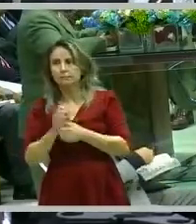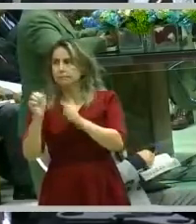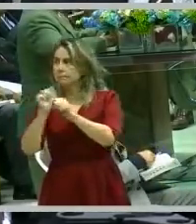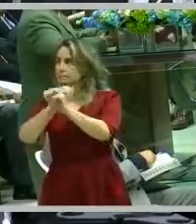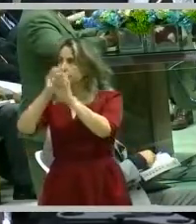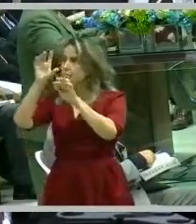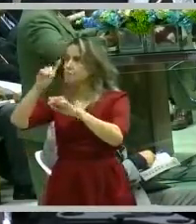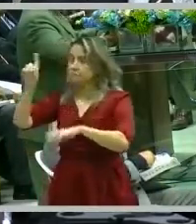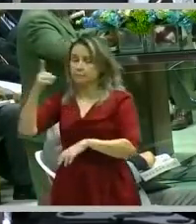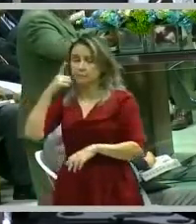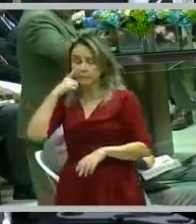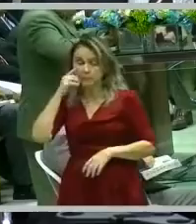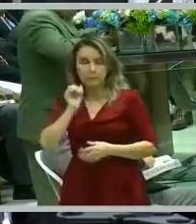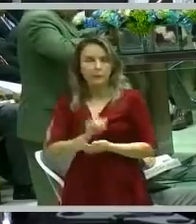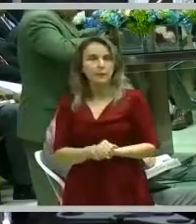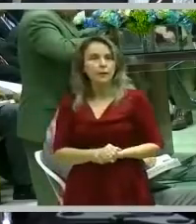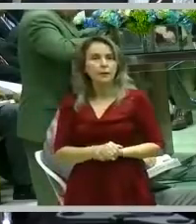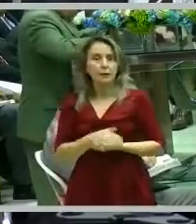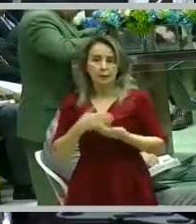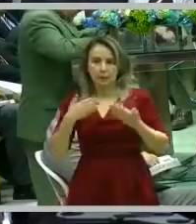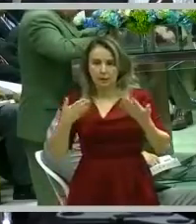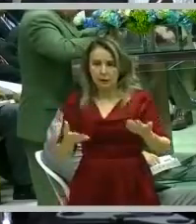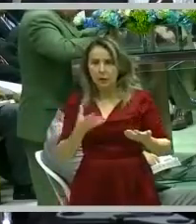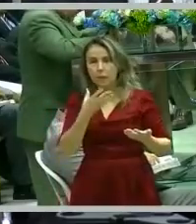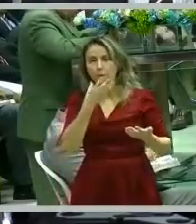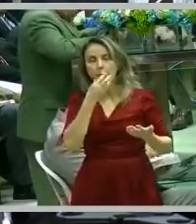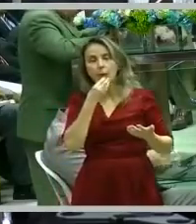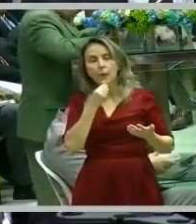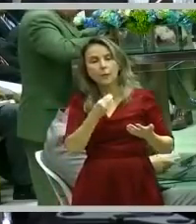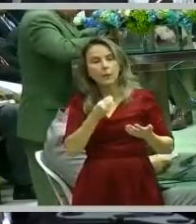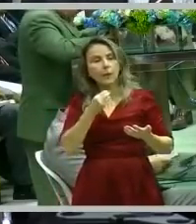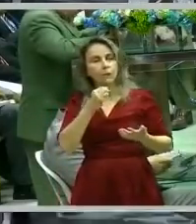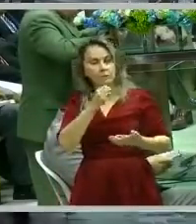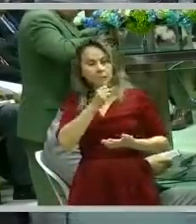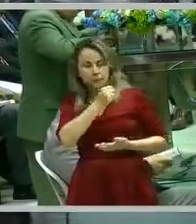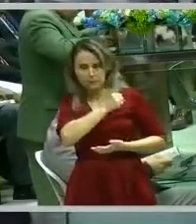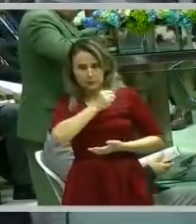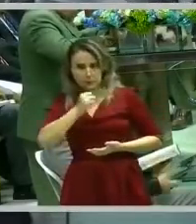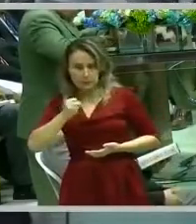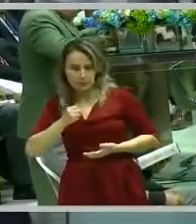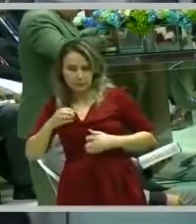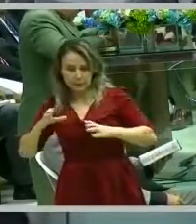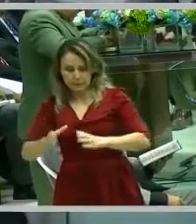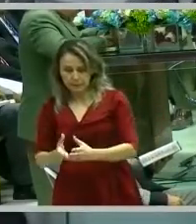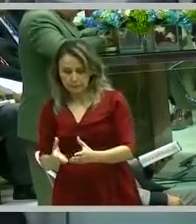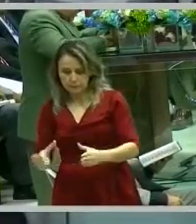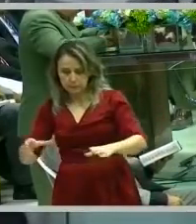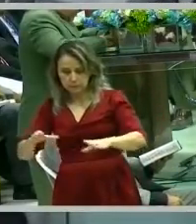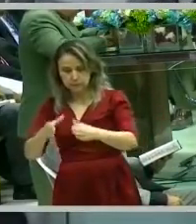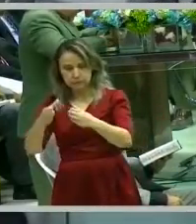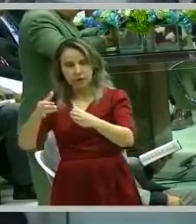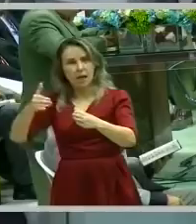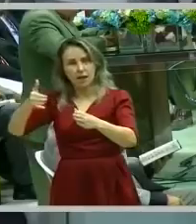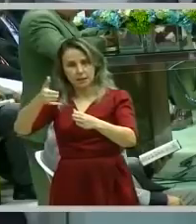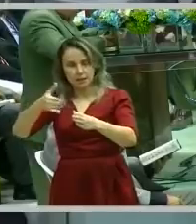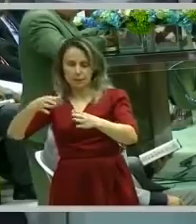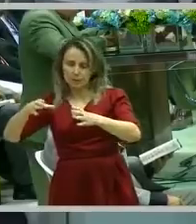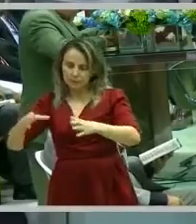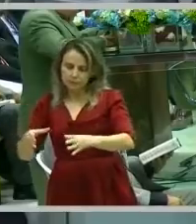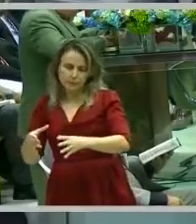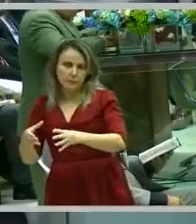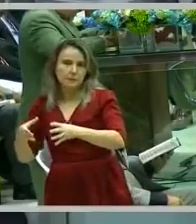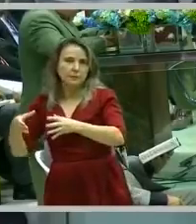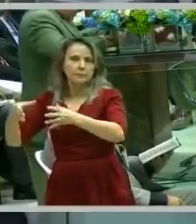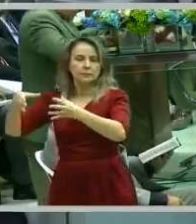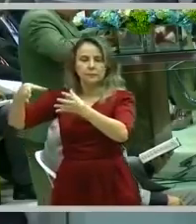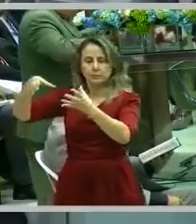olha o que é que acontece. Então Samuel tomou o vaso de azeite e ungiu no meio